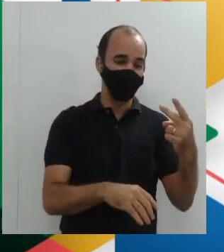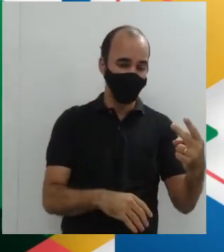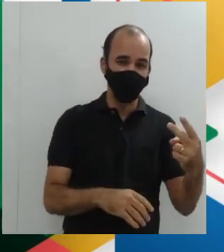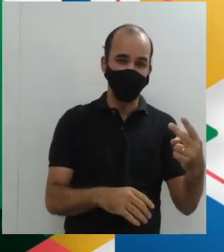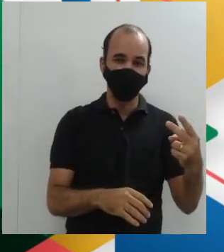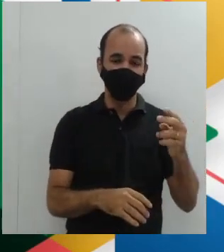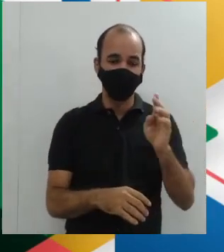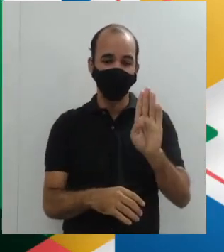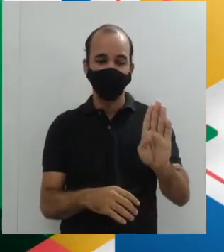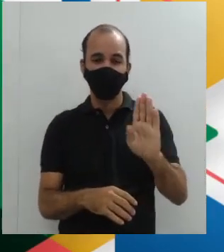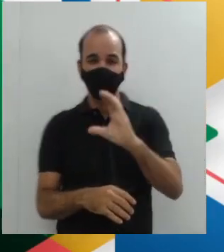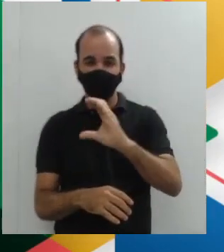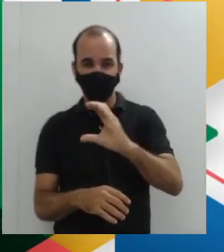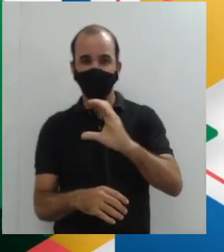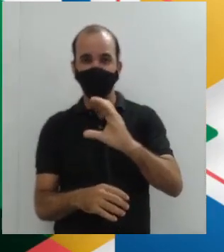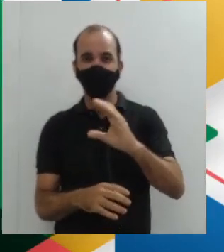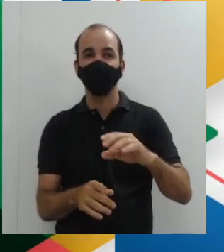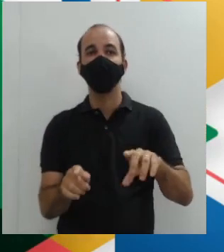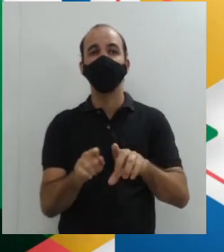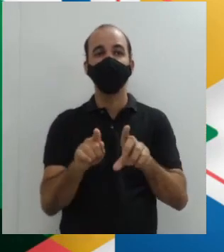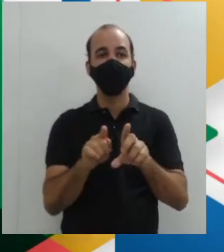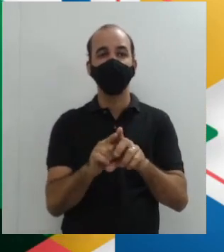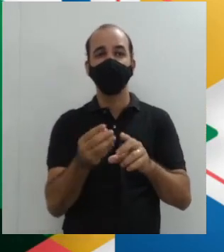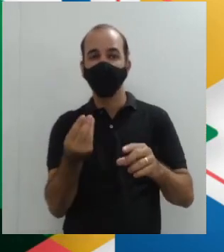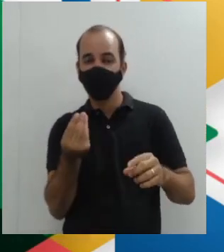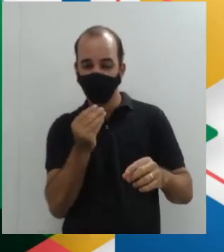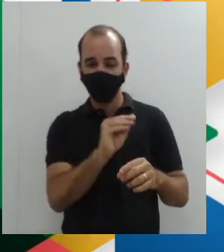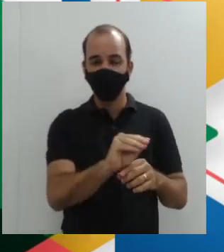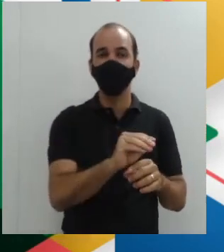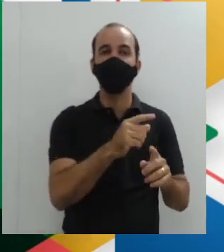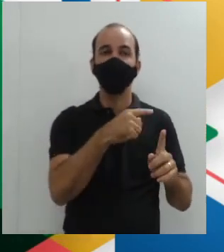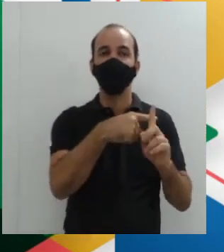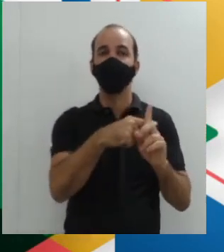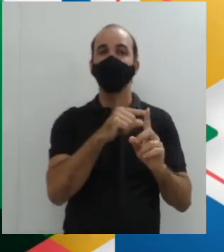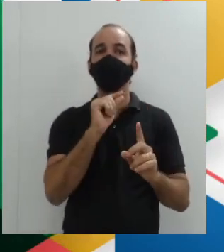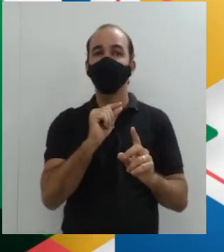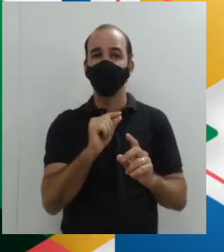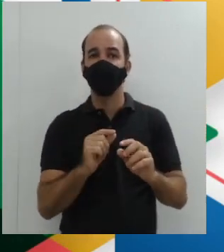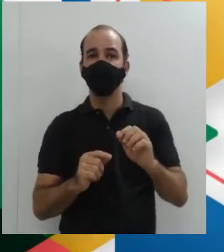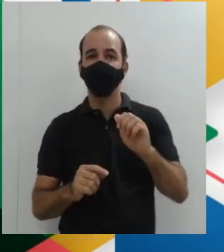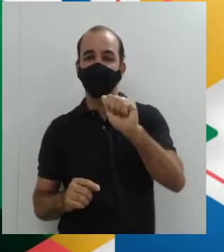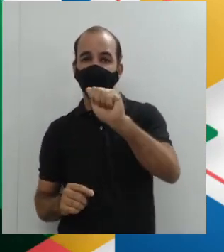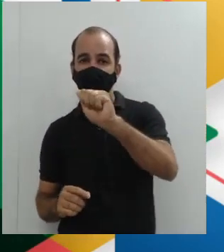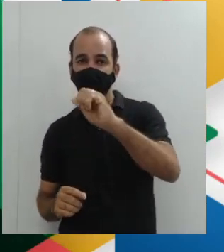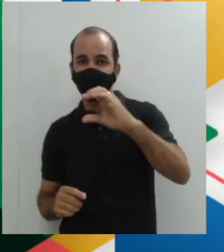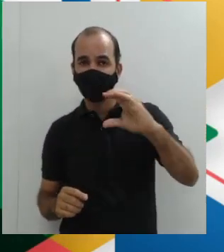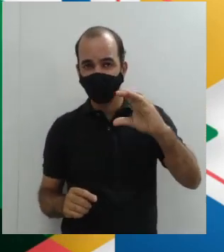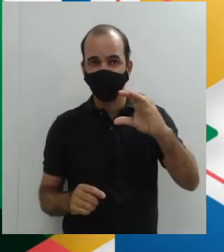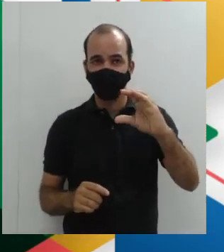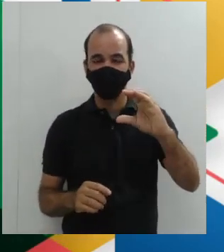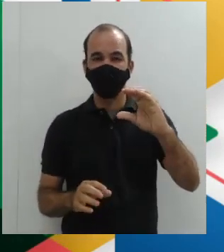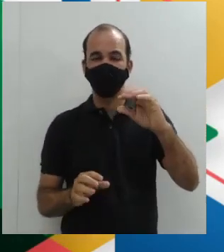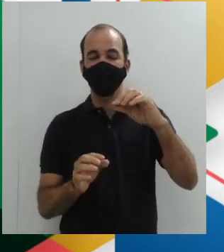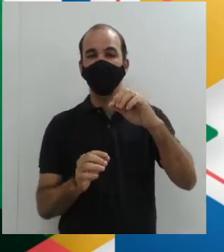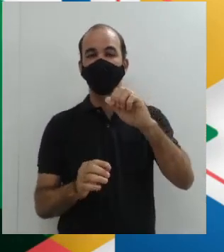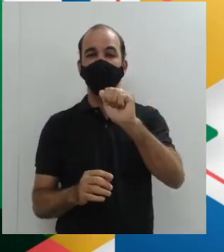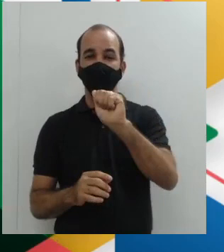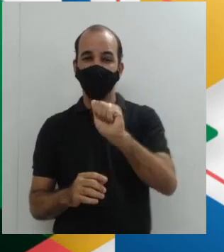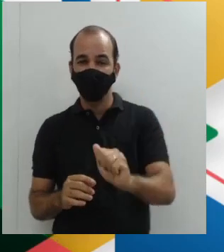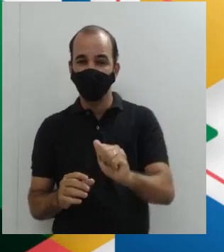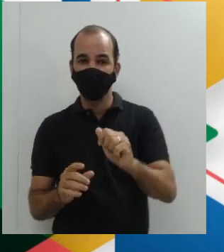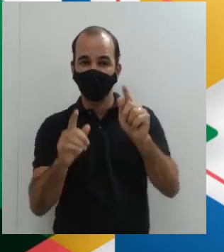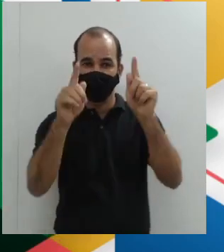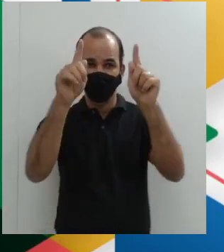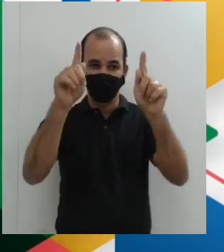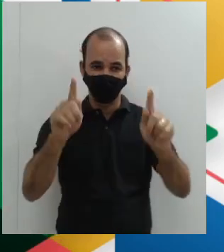prestou atenção, já sabe que aqui, ó, eu tenho a medida C e a medida A, porque eu tenho AC, e aqui eu tenho a medida A, a medida C,